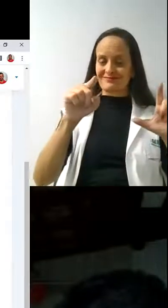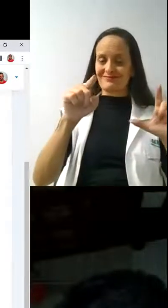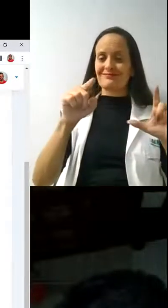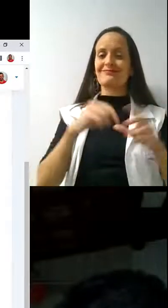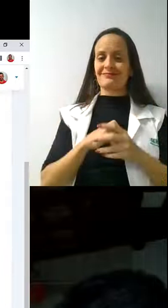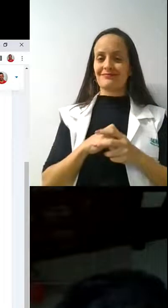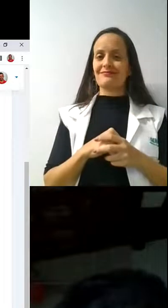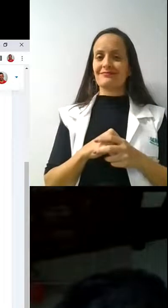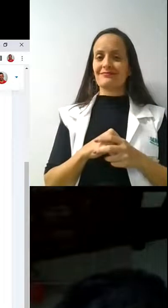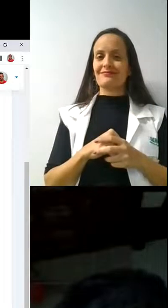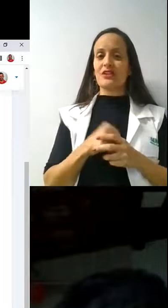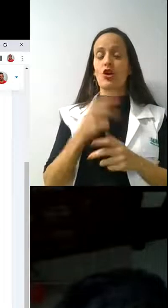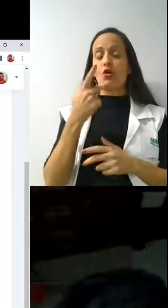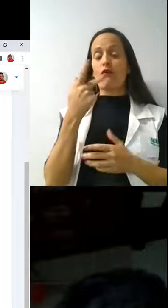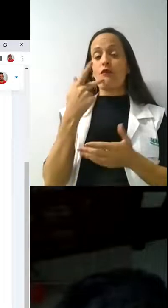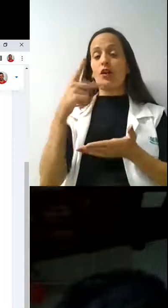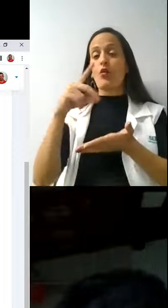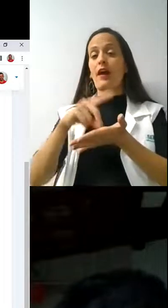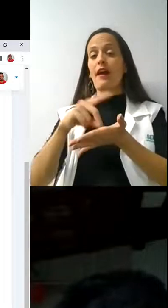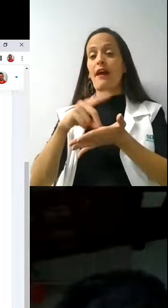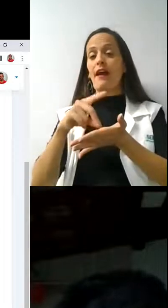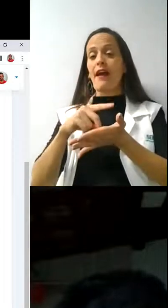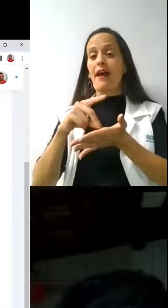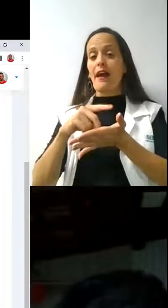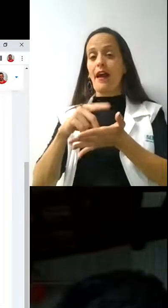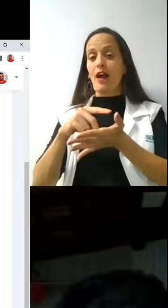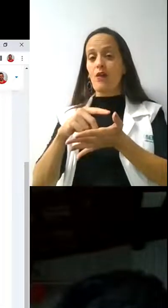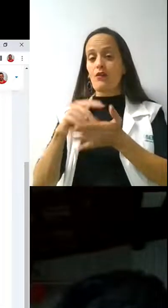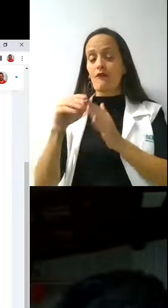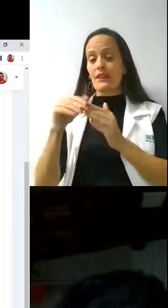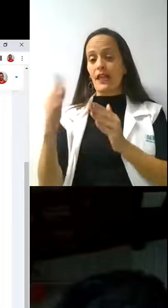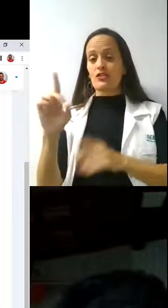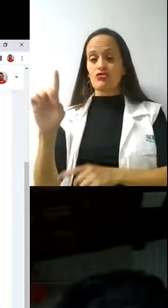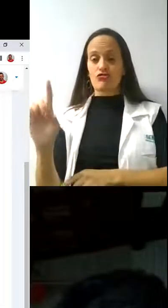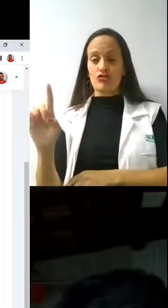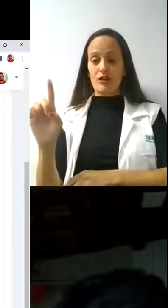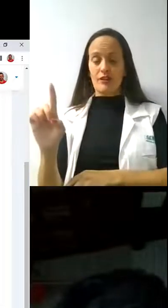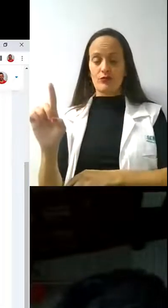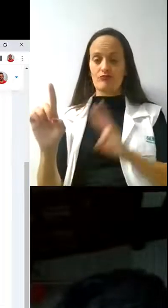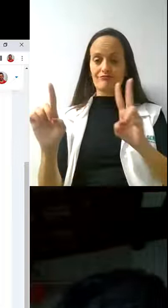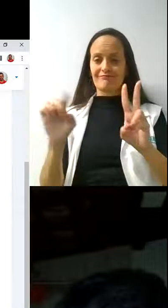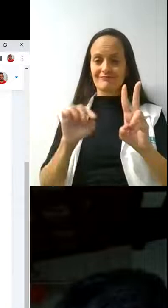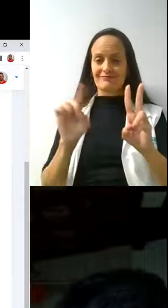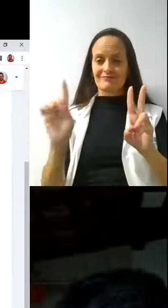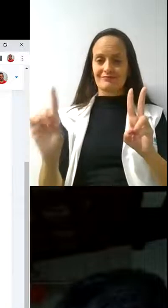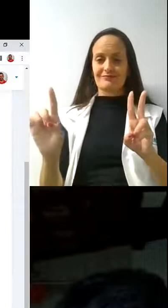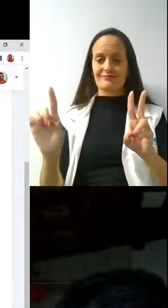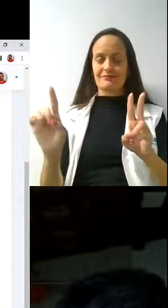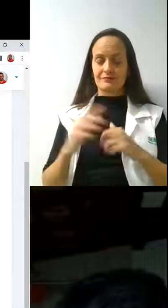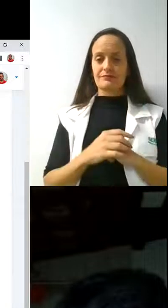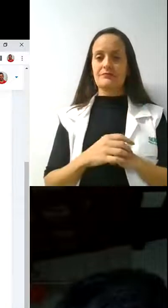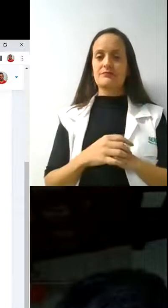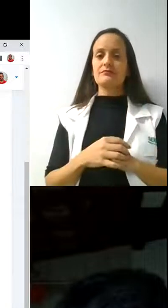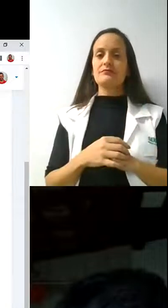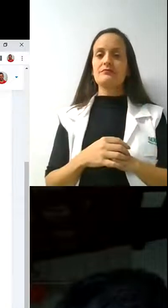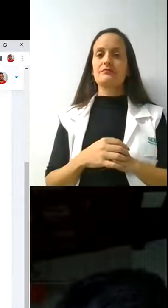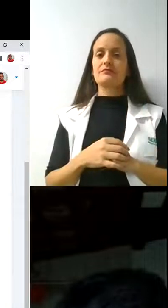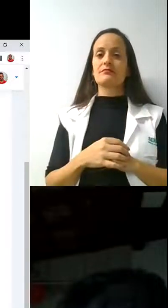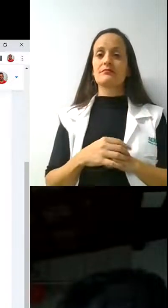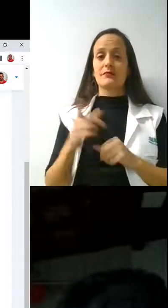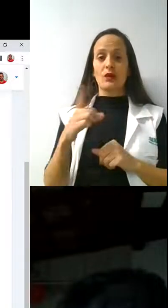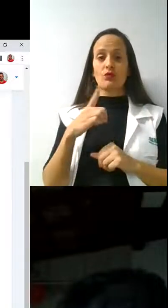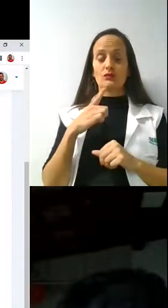valor real vai estar do lado direito, para a escala de ampliação, né? Então, o que diferencia a escala de redução